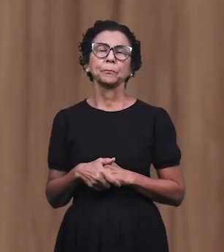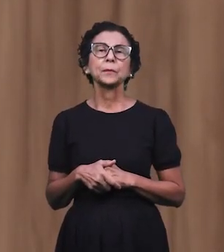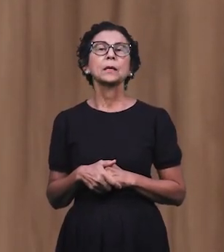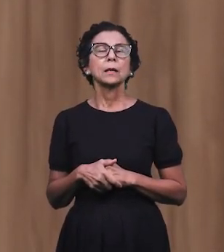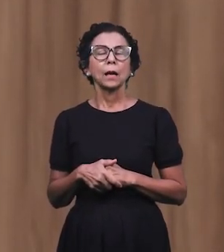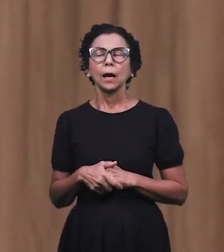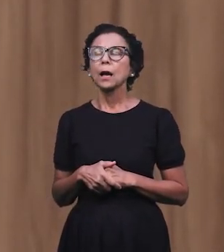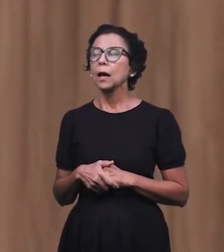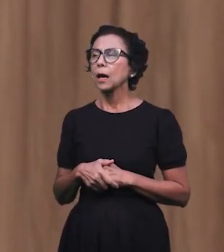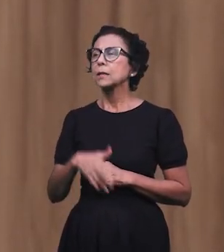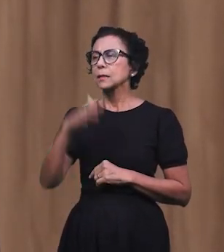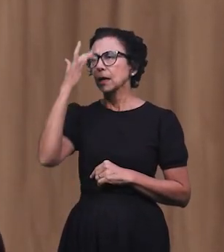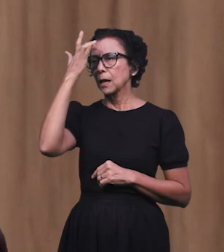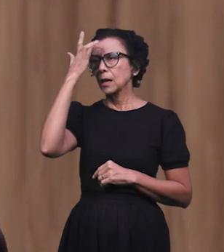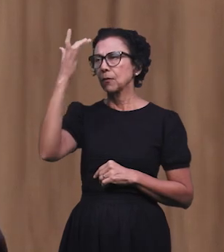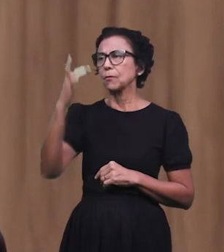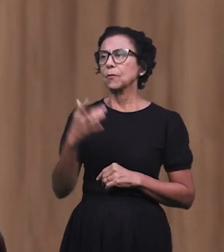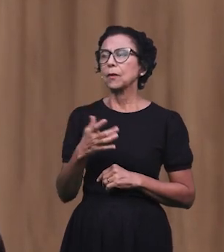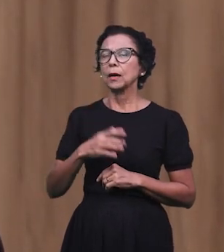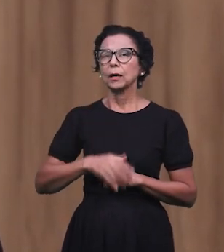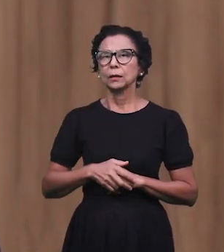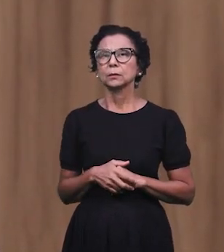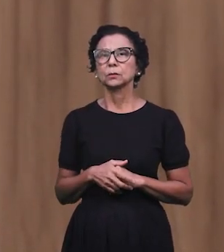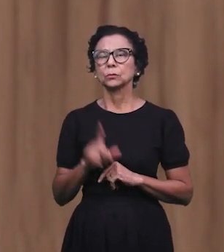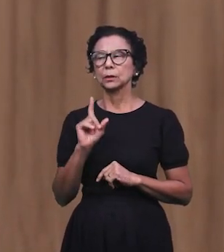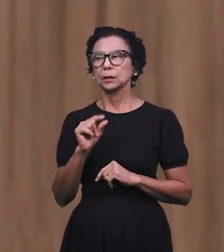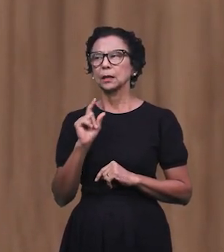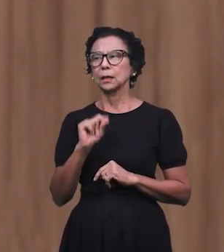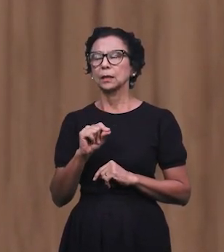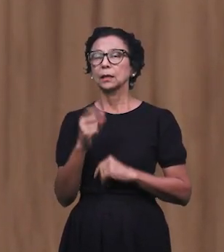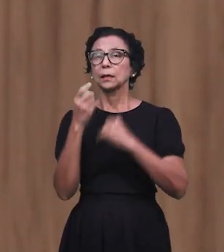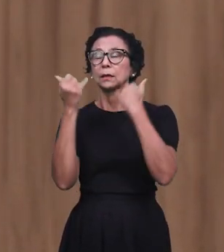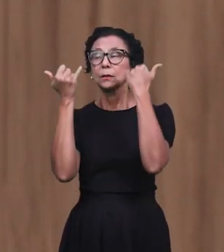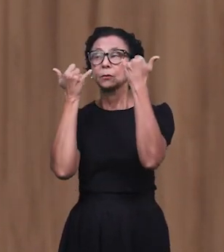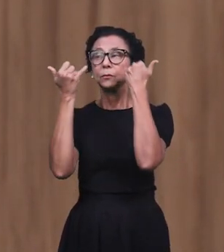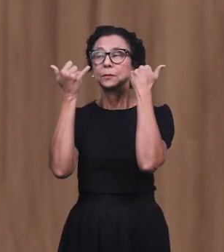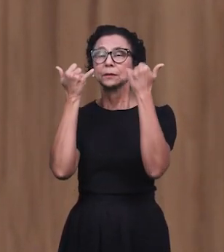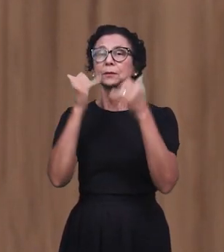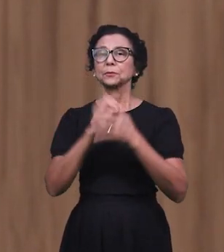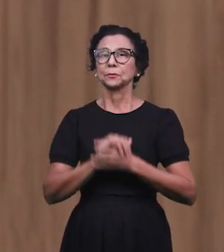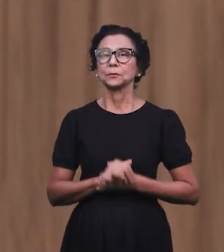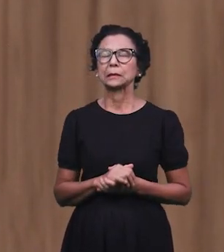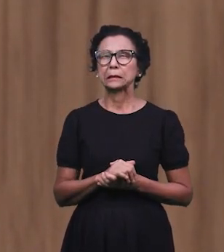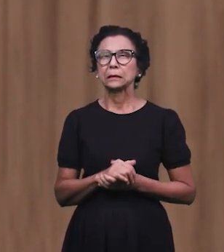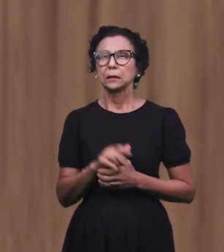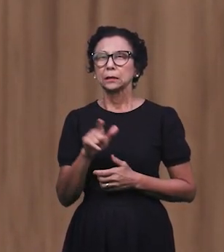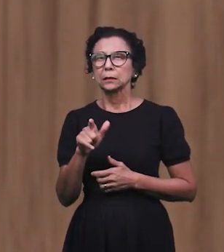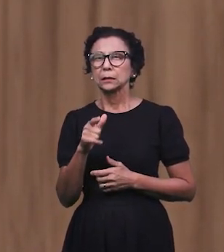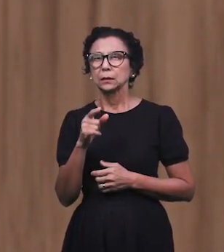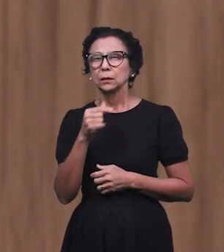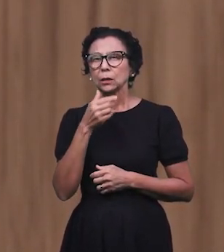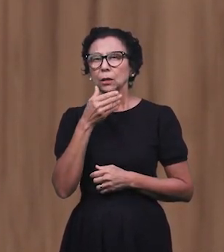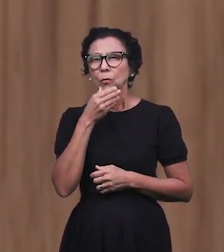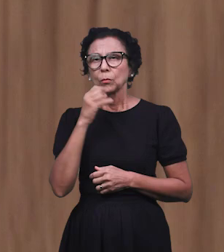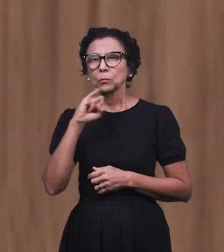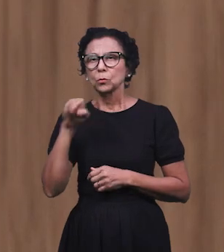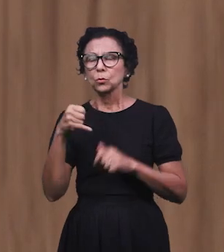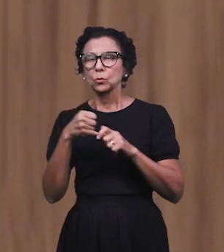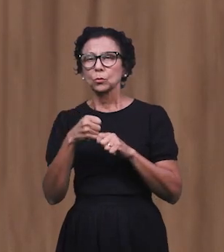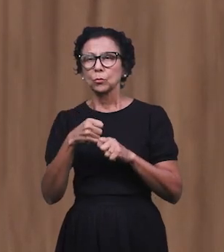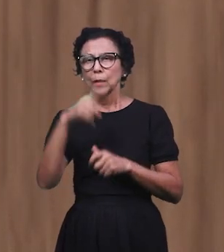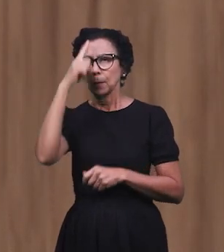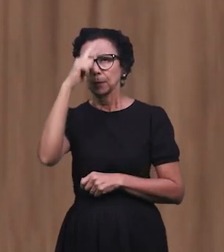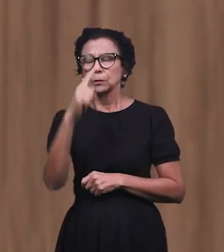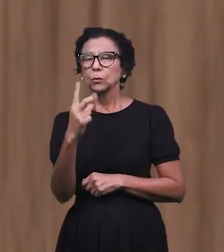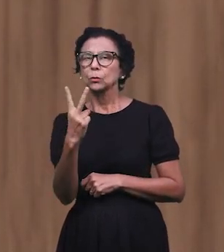muito fácil de identificar aqui o posicionamento da busca da informação, né, do conhecimento. Os espias que vão até